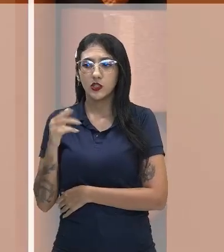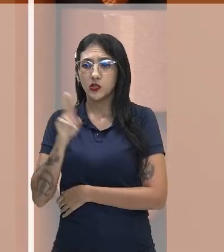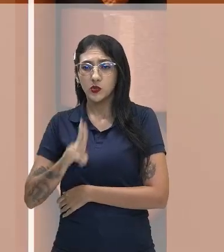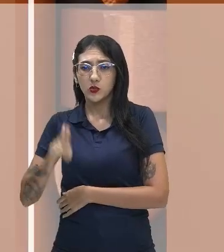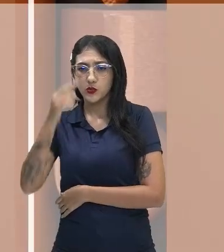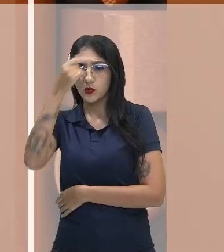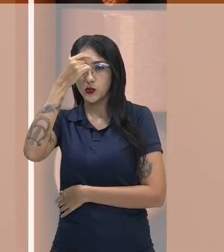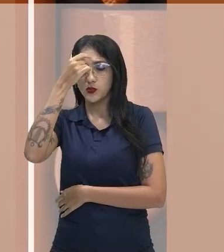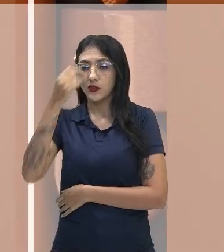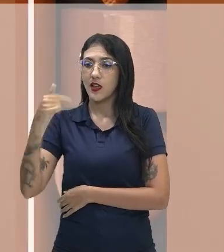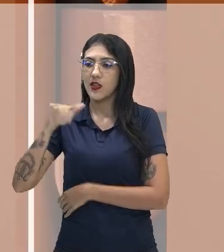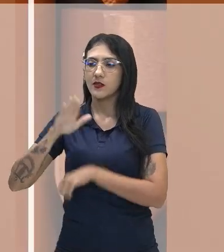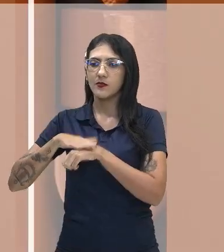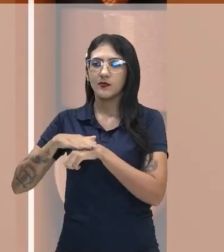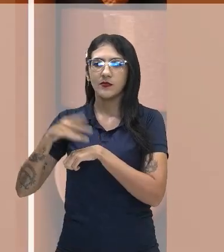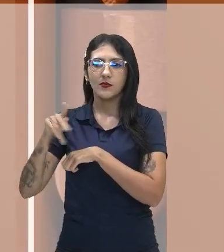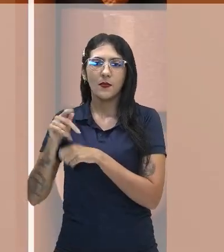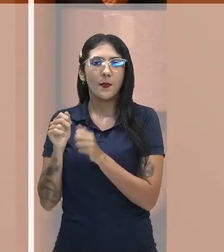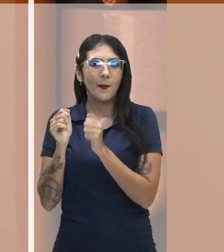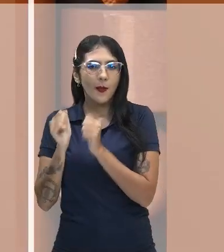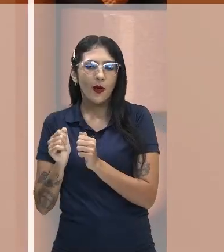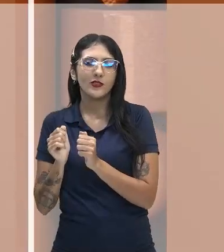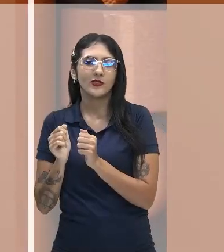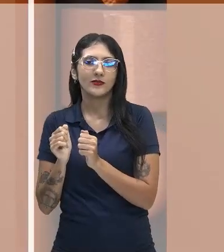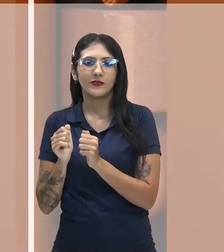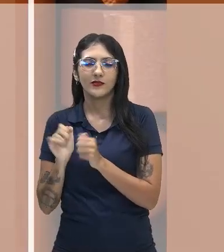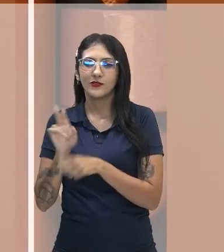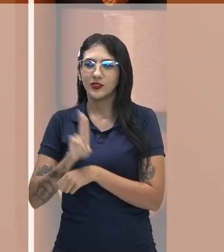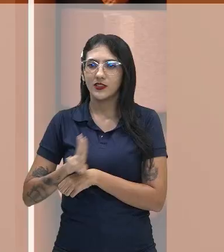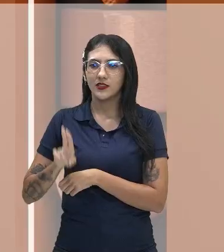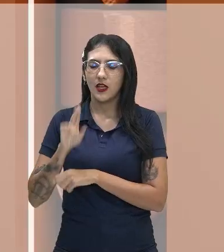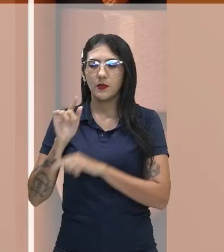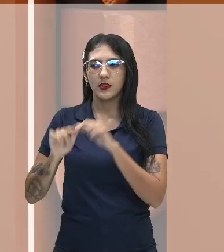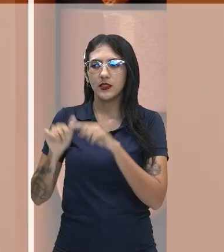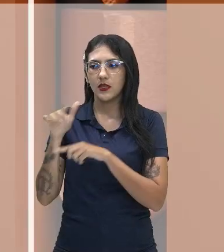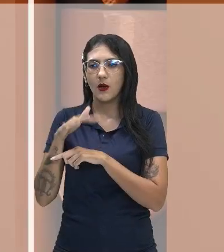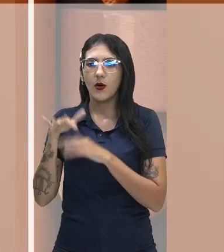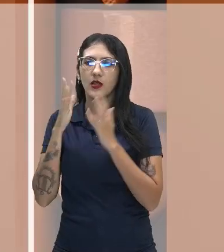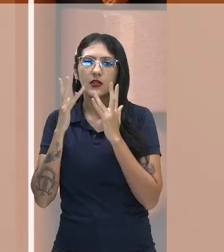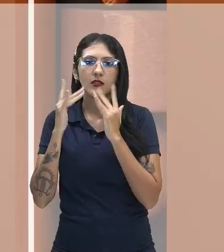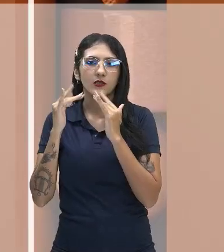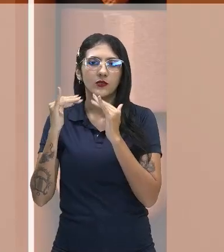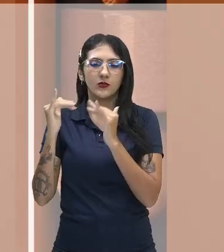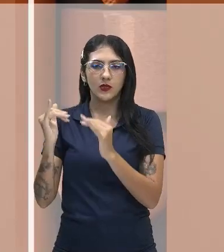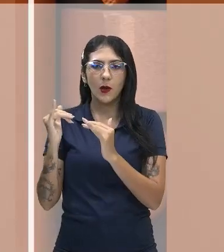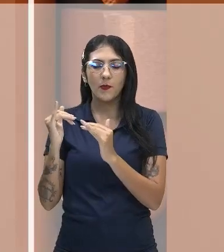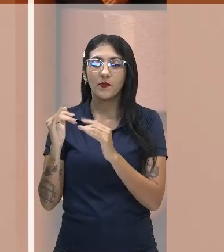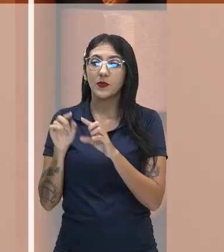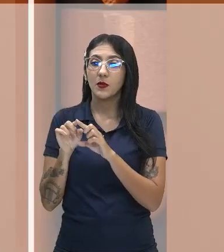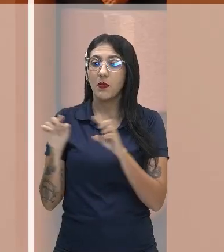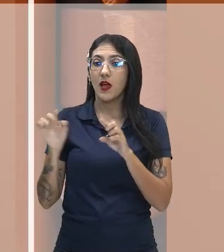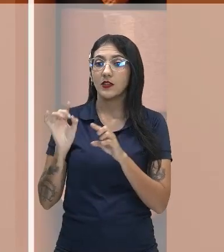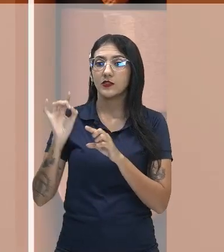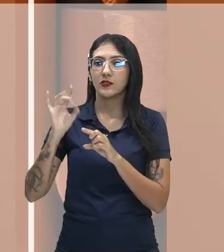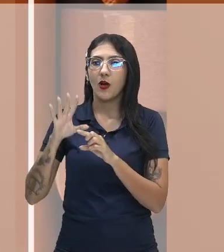sustentável, elas podem utilizar os recursos presentes naquela área, mas de forma sustentável,